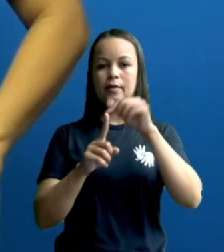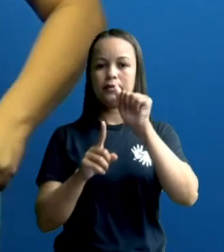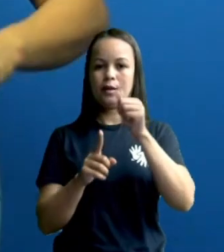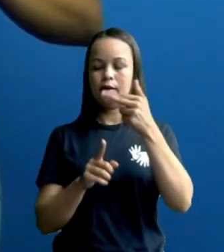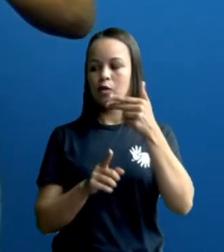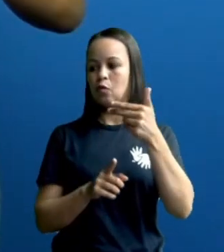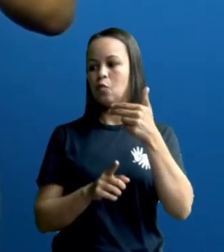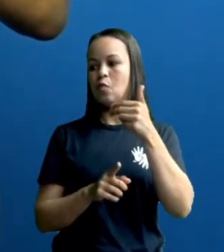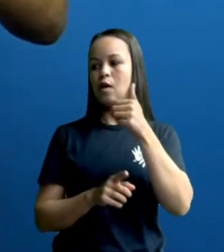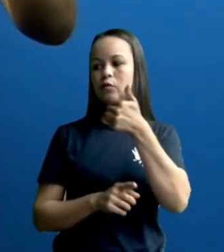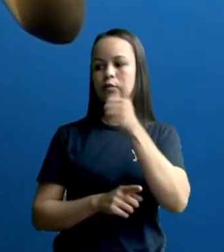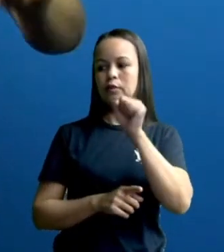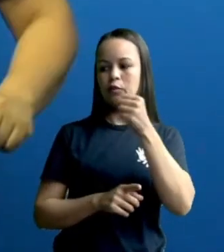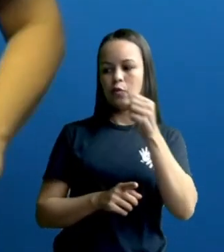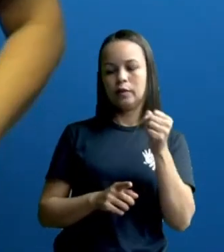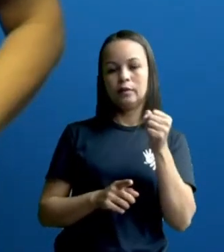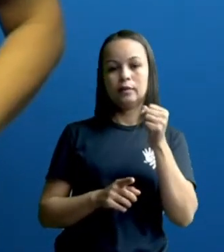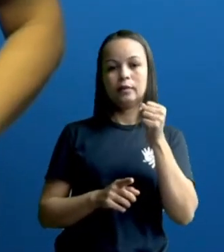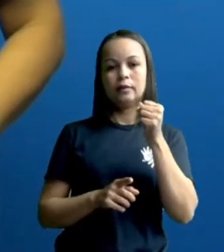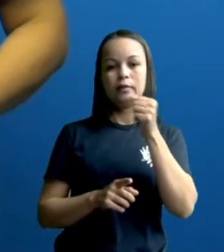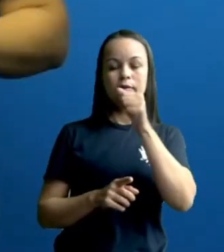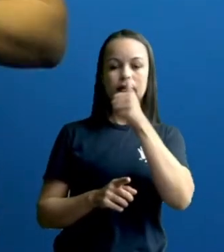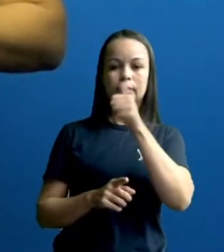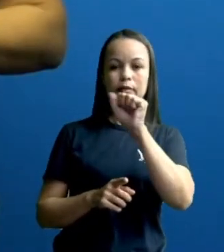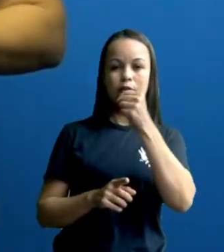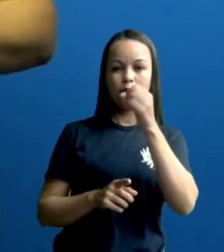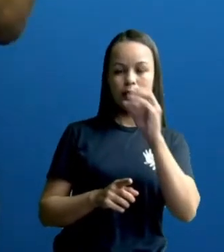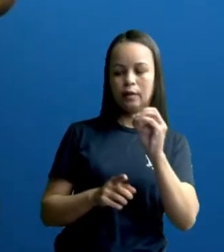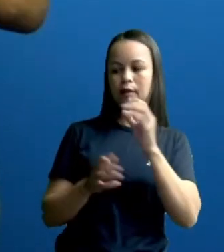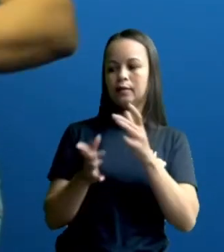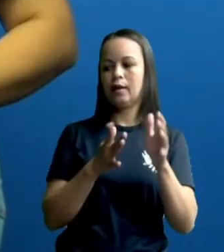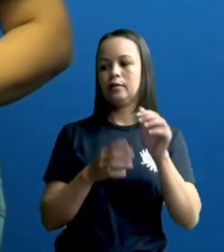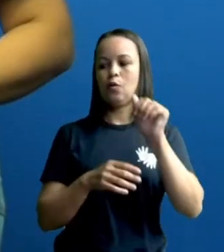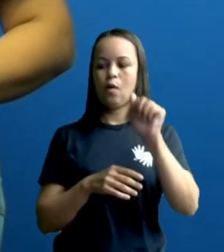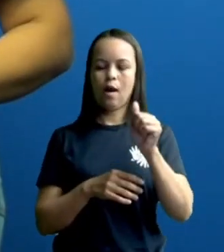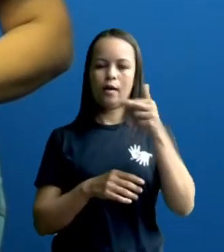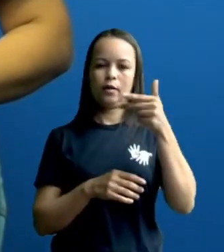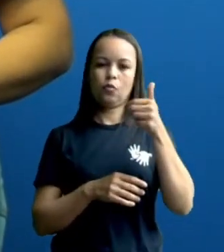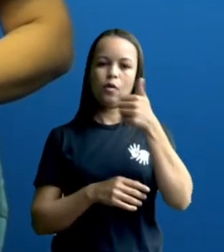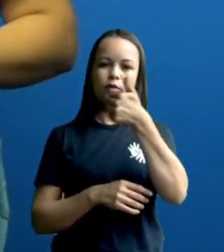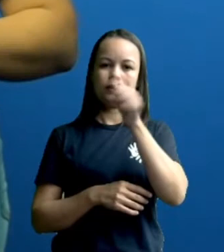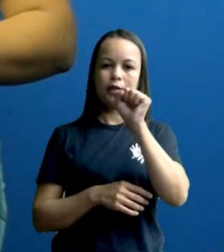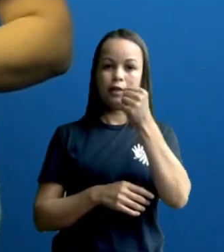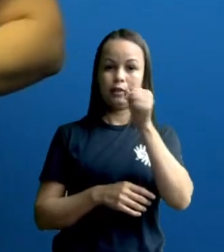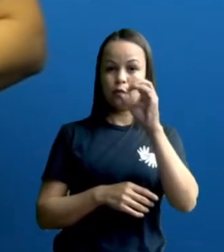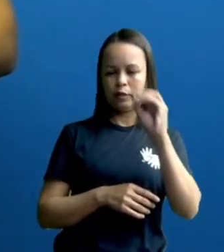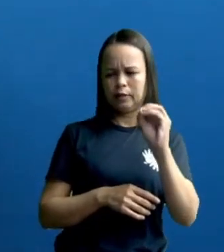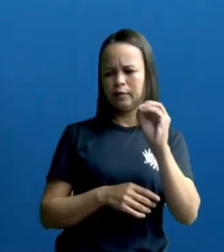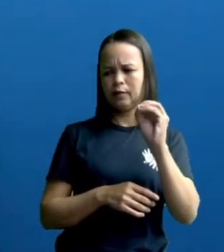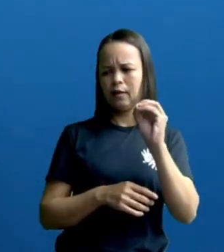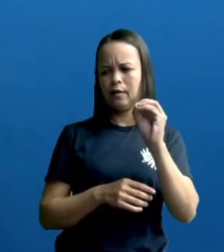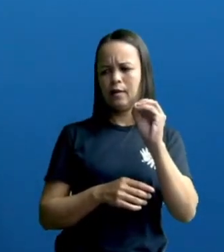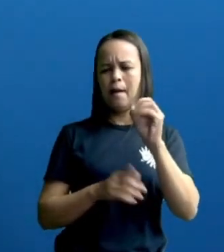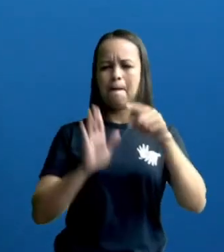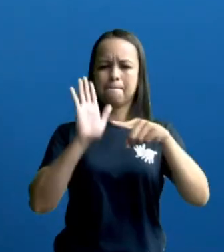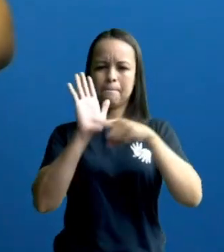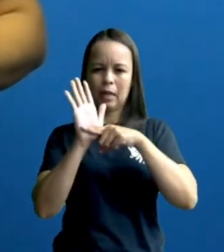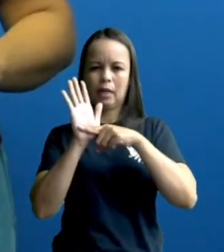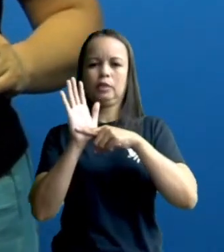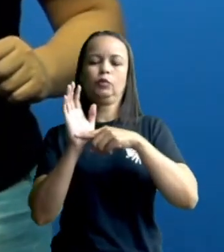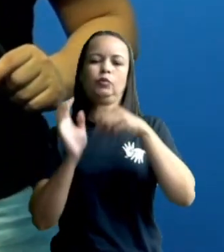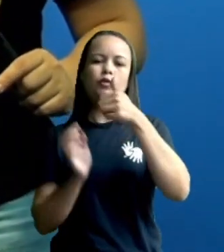80. Achei o valor de A, tá certo? E agora? Que triângulo é